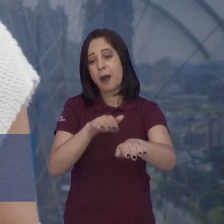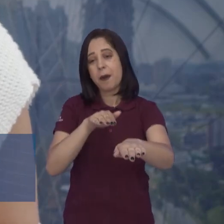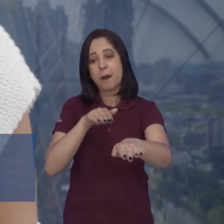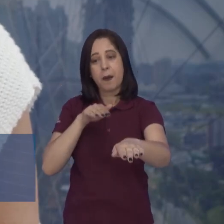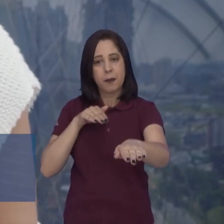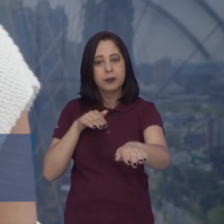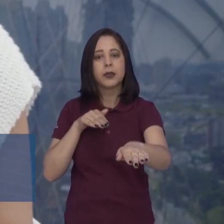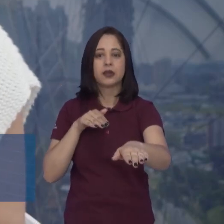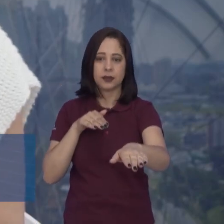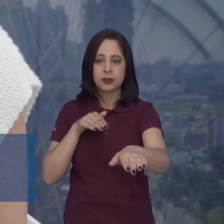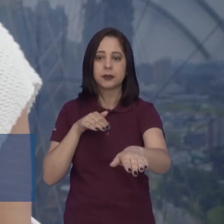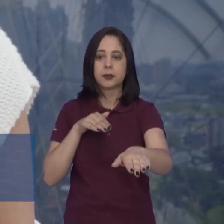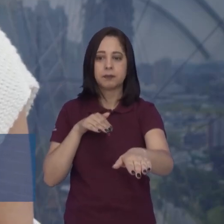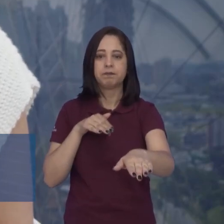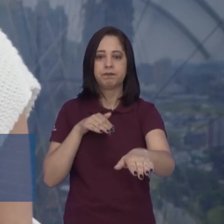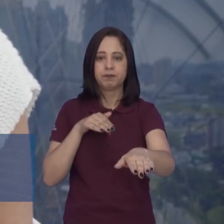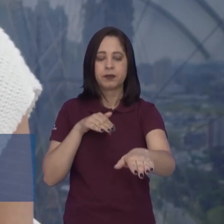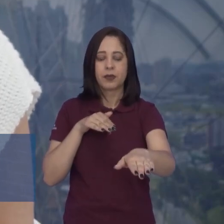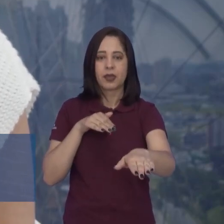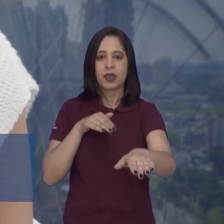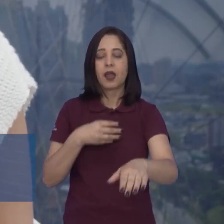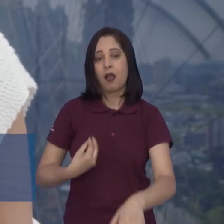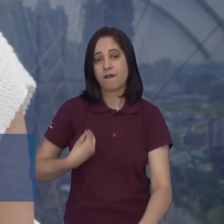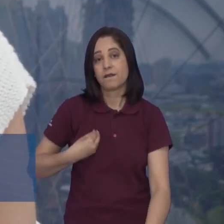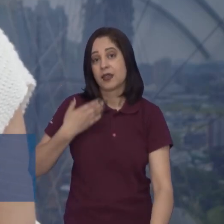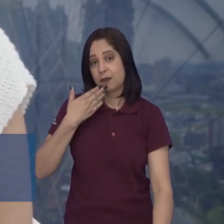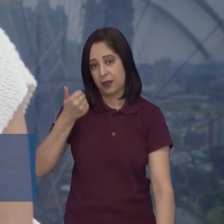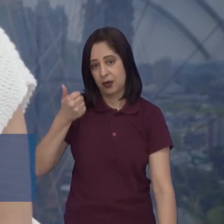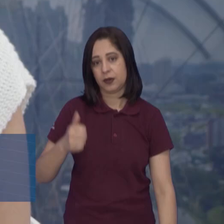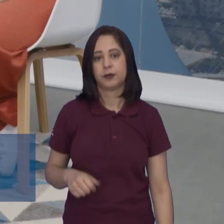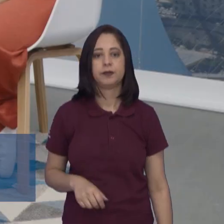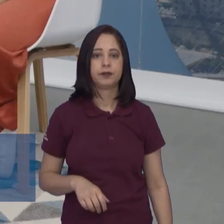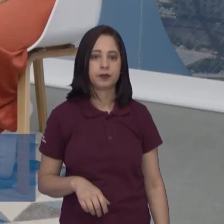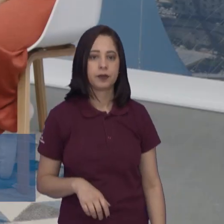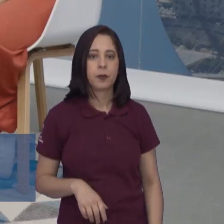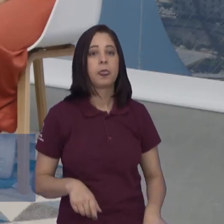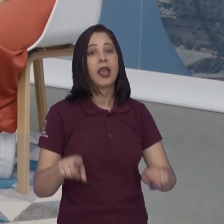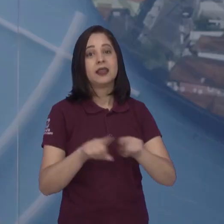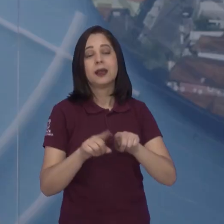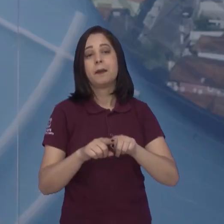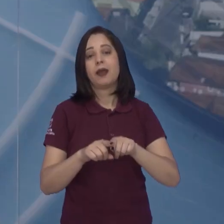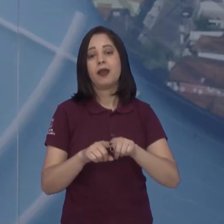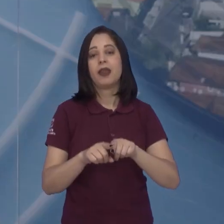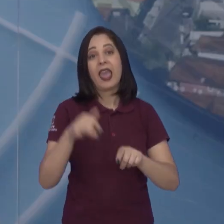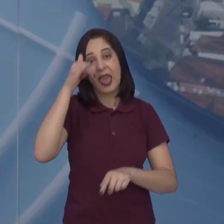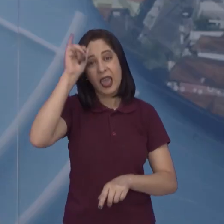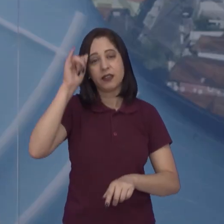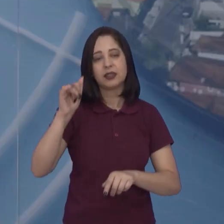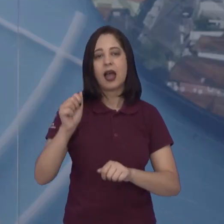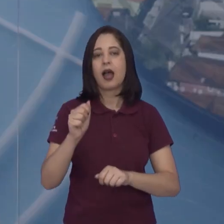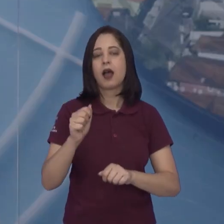melhor qualidade de transporte e mobilidade pela cidade. E no ar também, né? E são muitas coisas que são